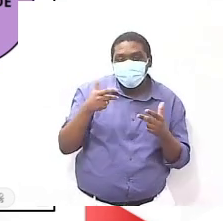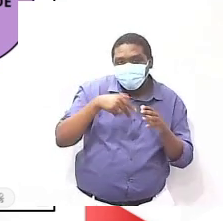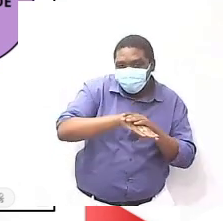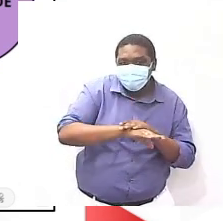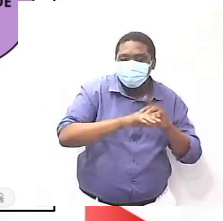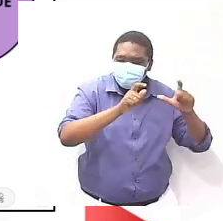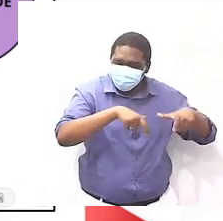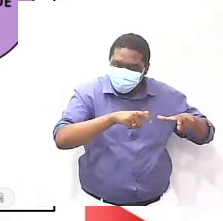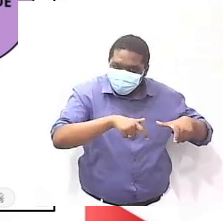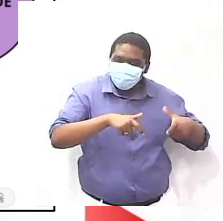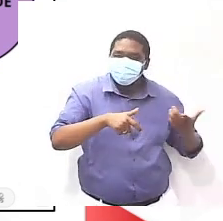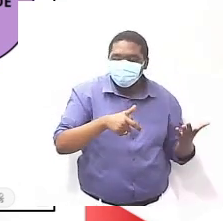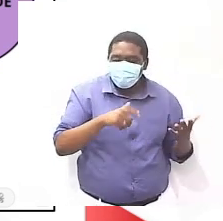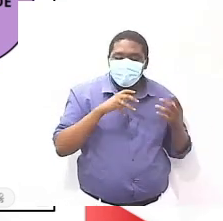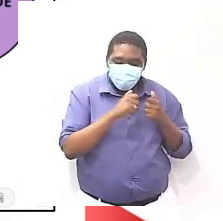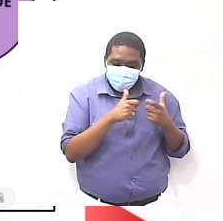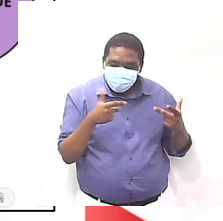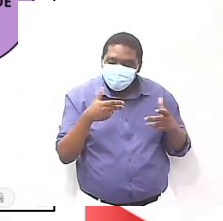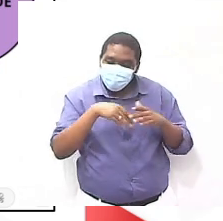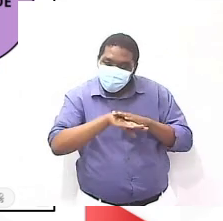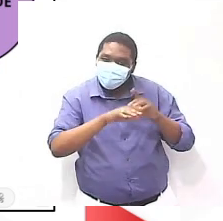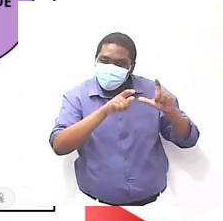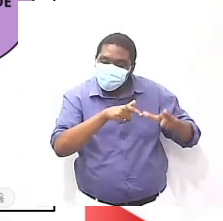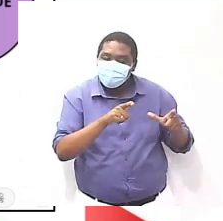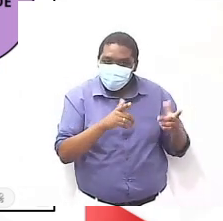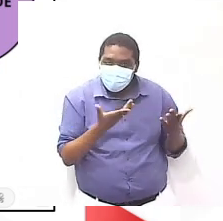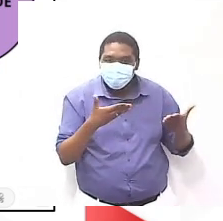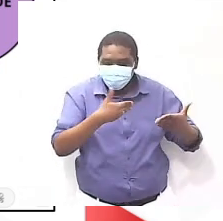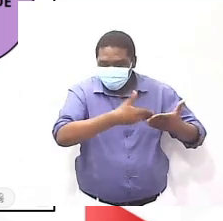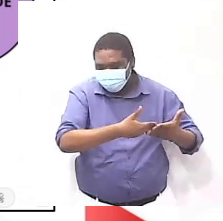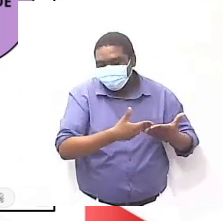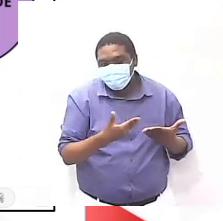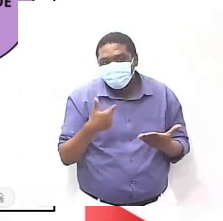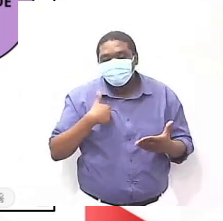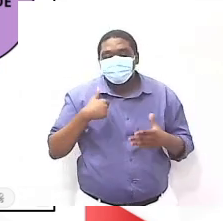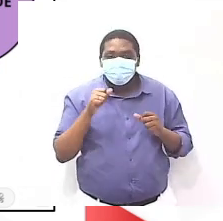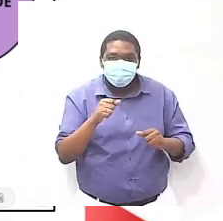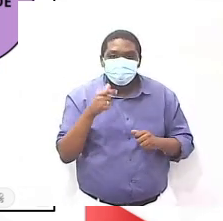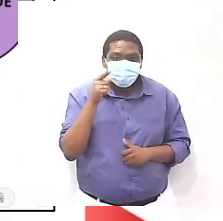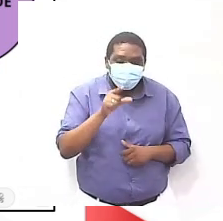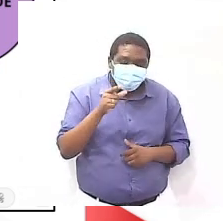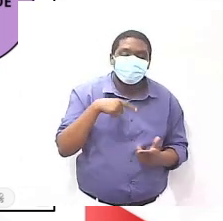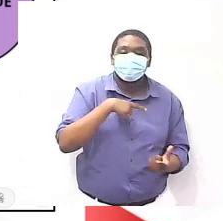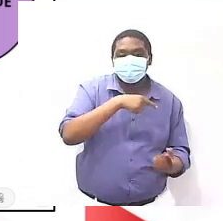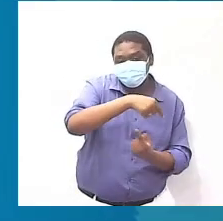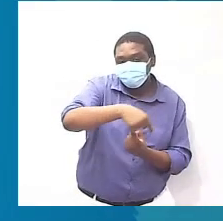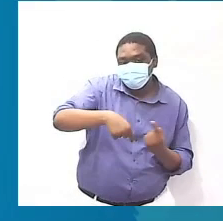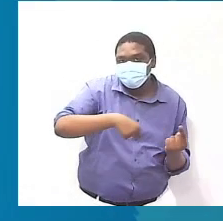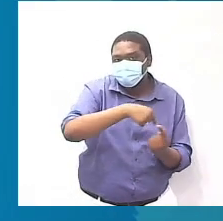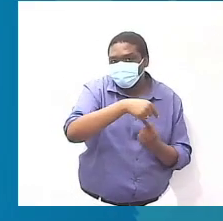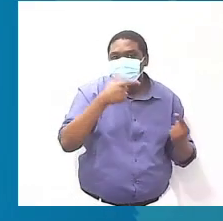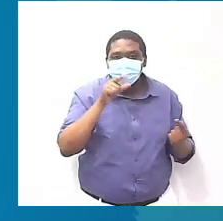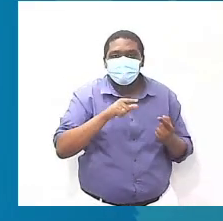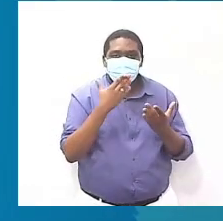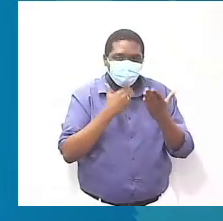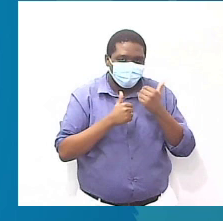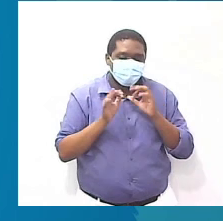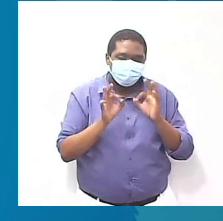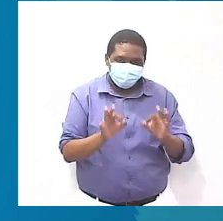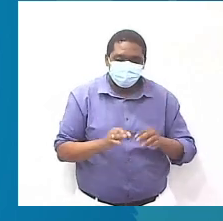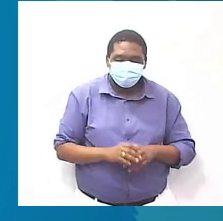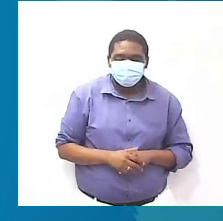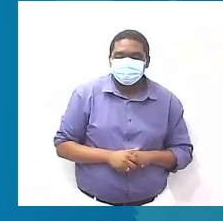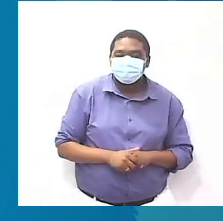cio, guardar esse animal no local fechado para poder ter o ciclo de reprodução e alimentação garantida.